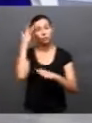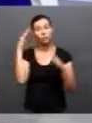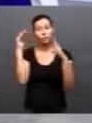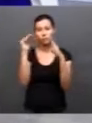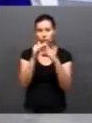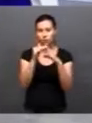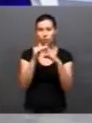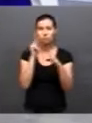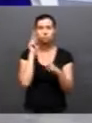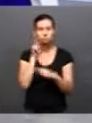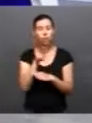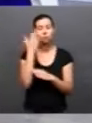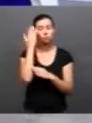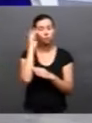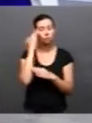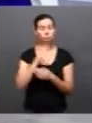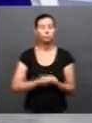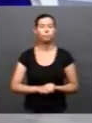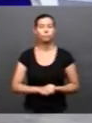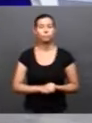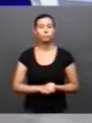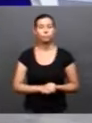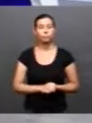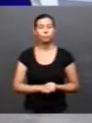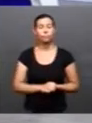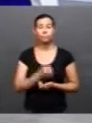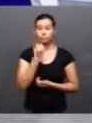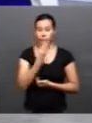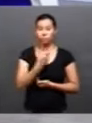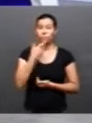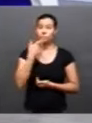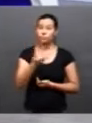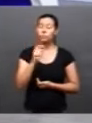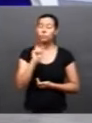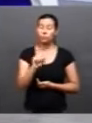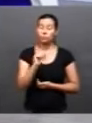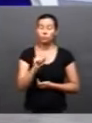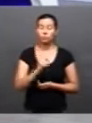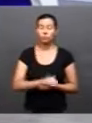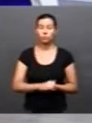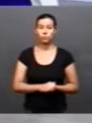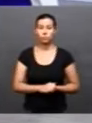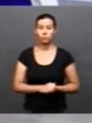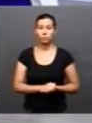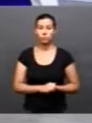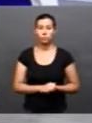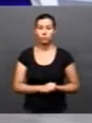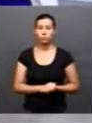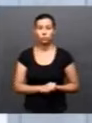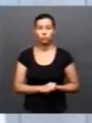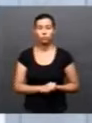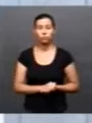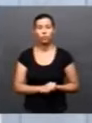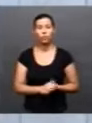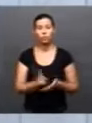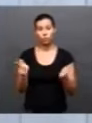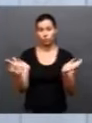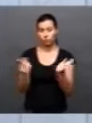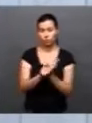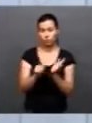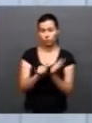entendem. E é muito interessante a gente falar aqui, Orley, que embora todo esse estudo de jornalismo